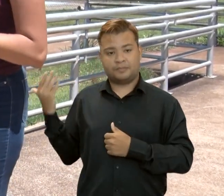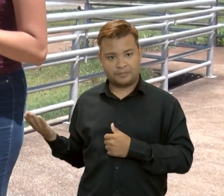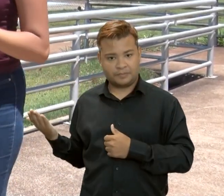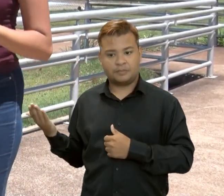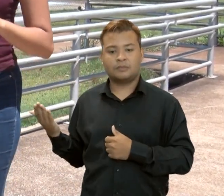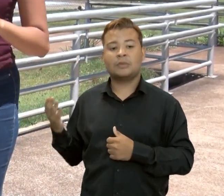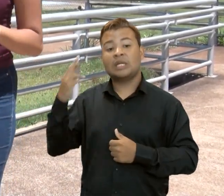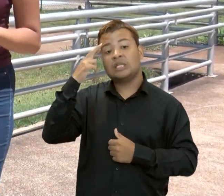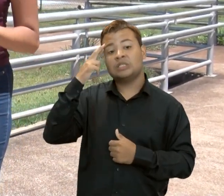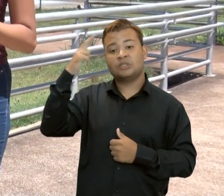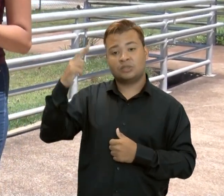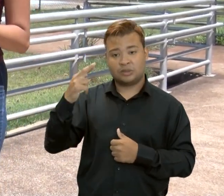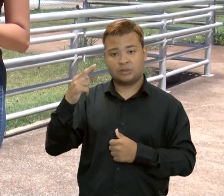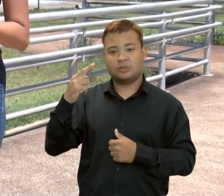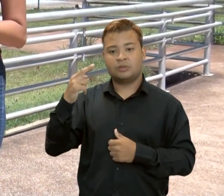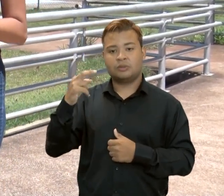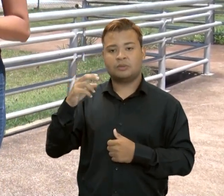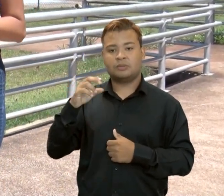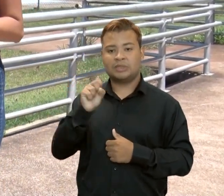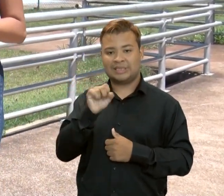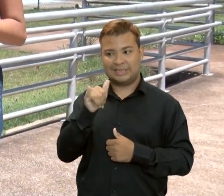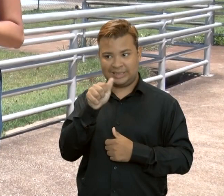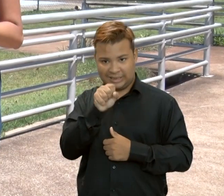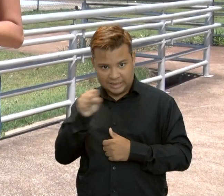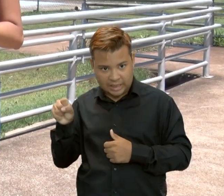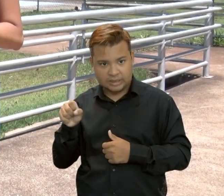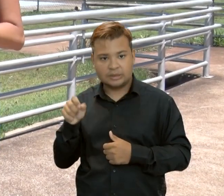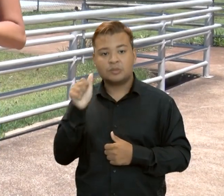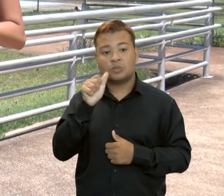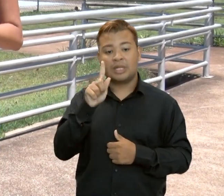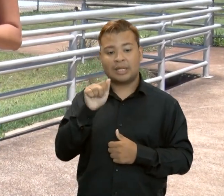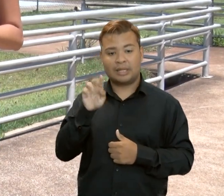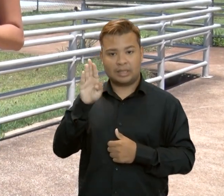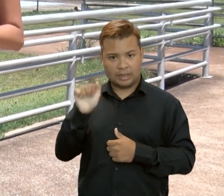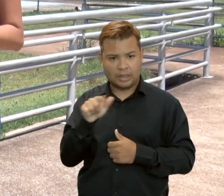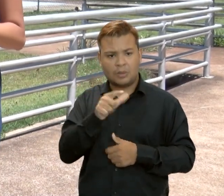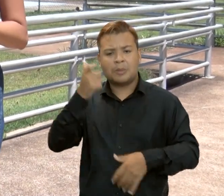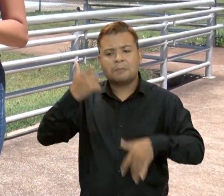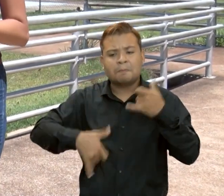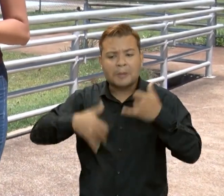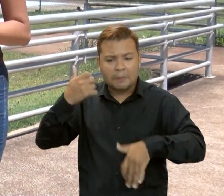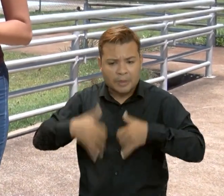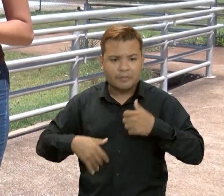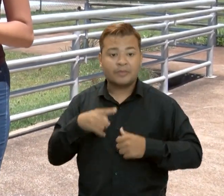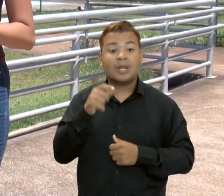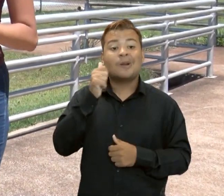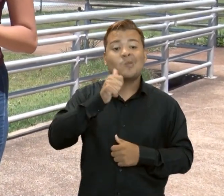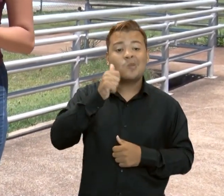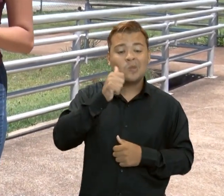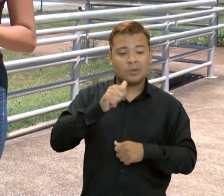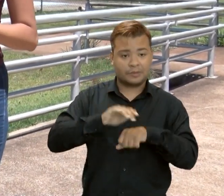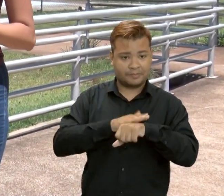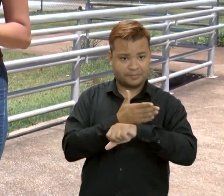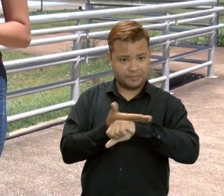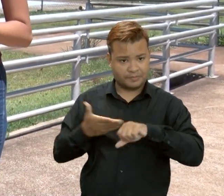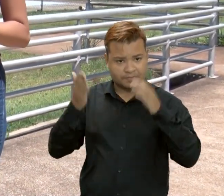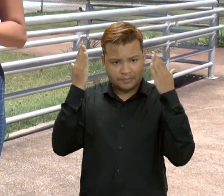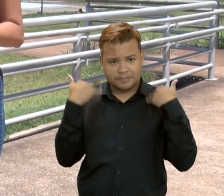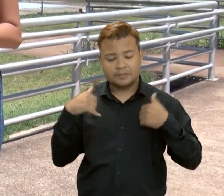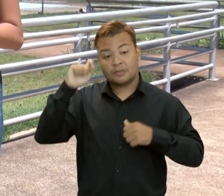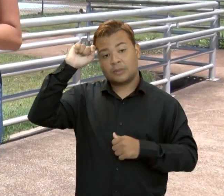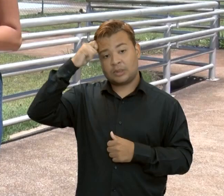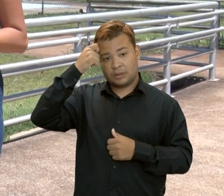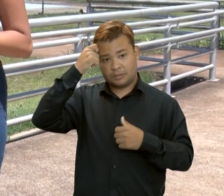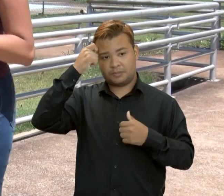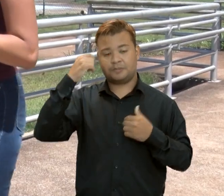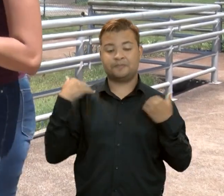está a diretora do Siá a galbas cesine ela que vai contar todos os detalhes pra gente ela é uma mulher branca de cabelos pretos lisos